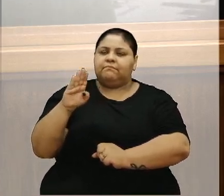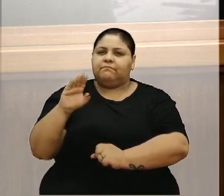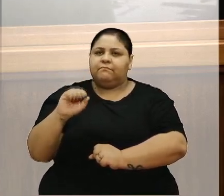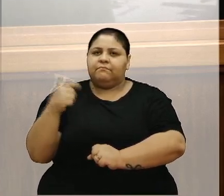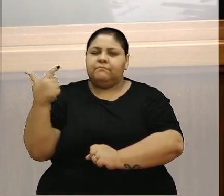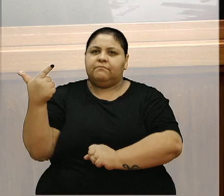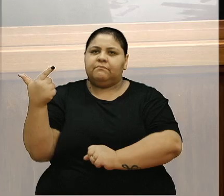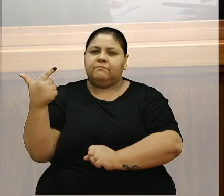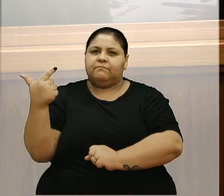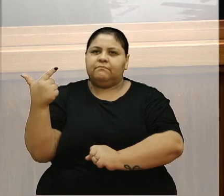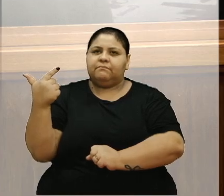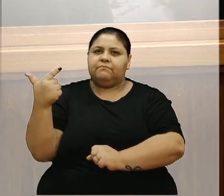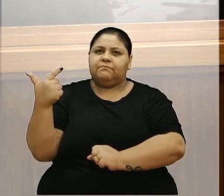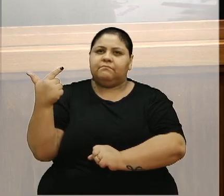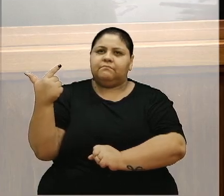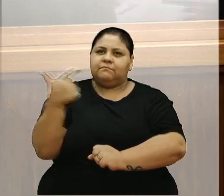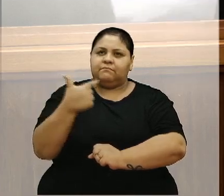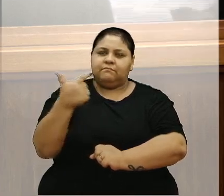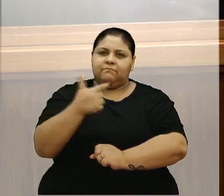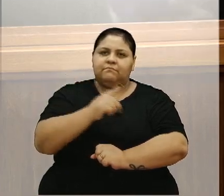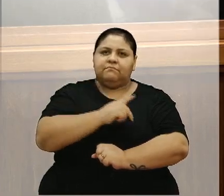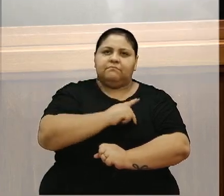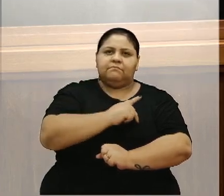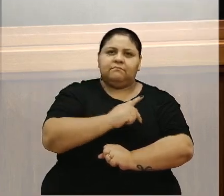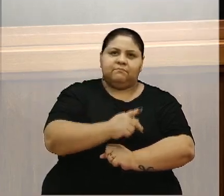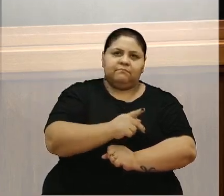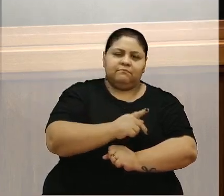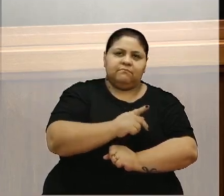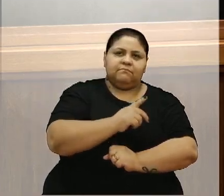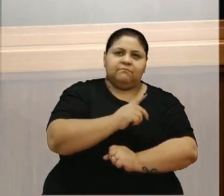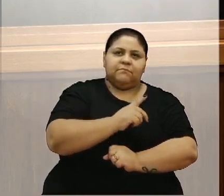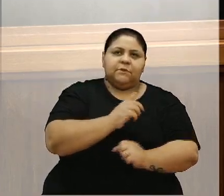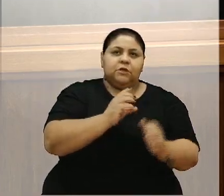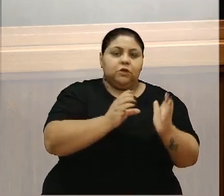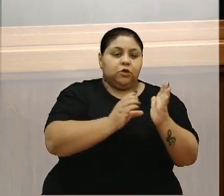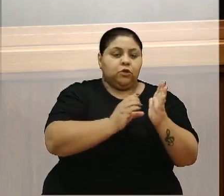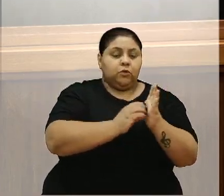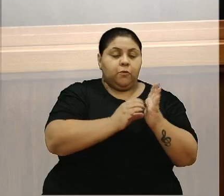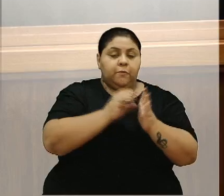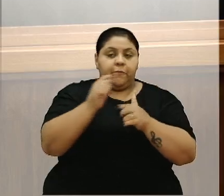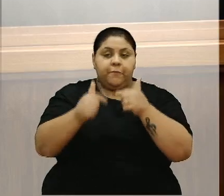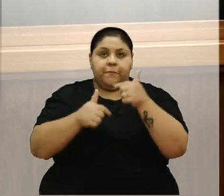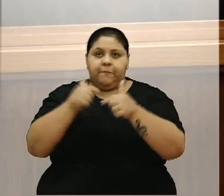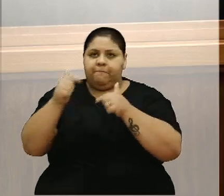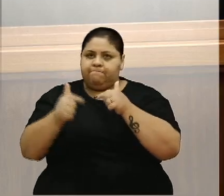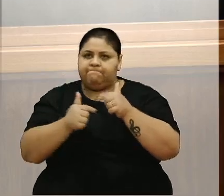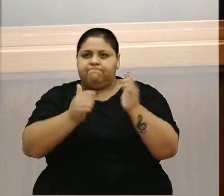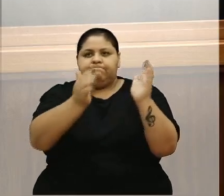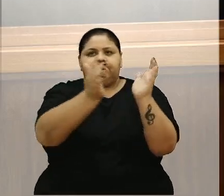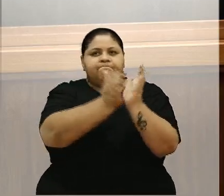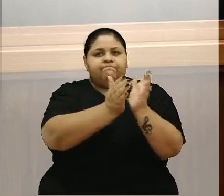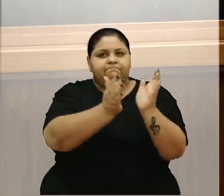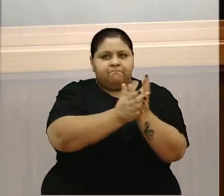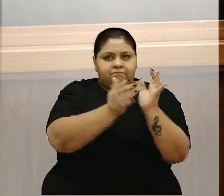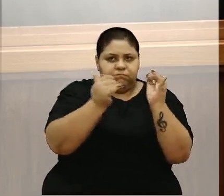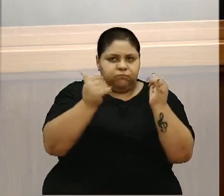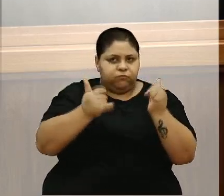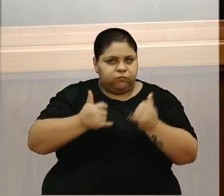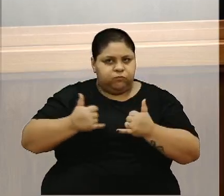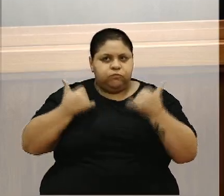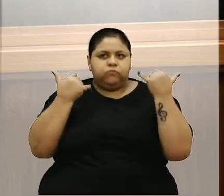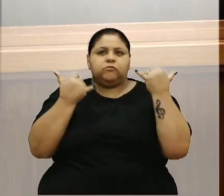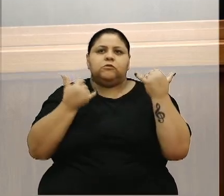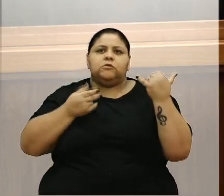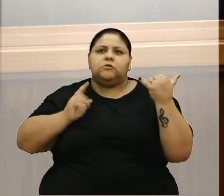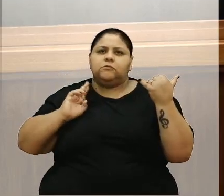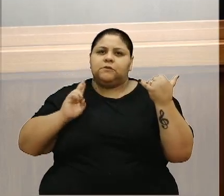segundo presidente do Partido dos Trabalhadores, um companheiro honrado, que